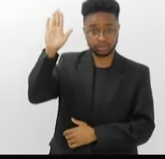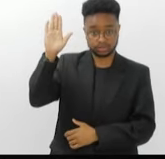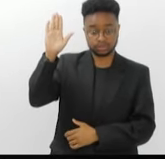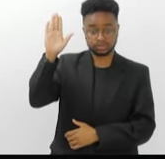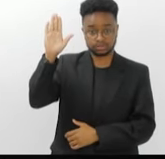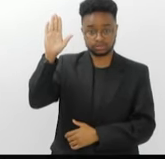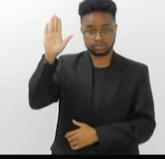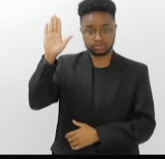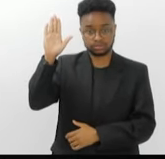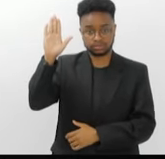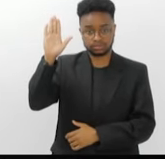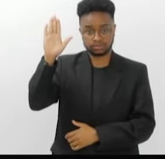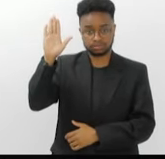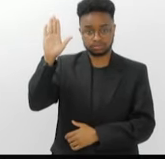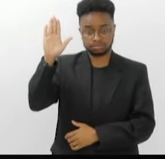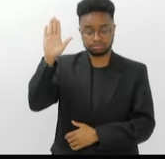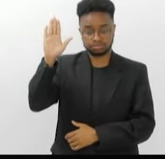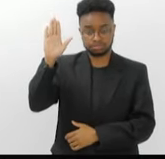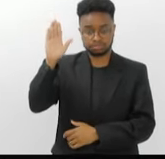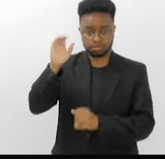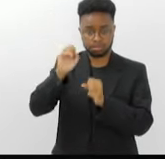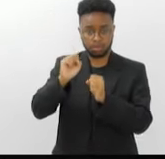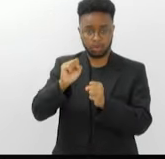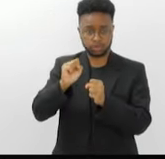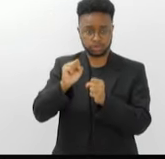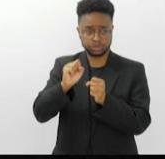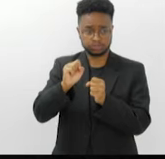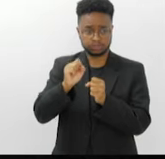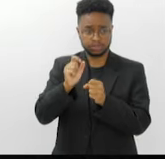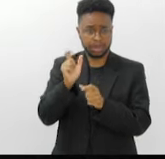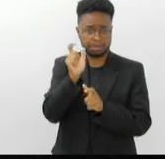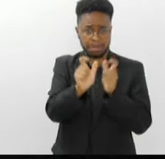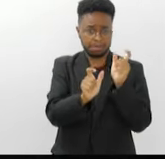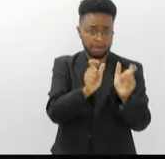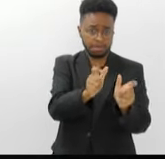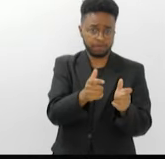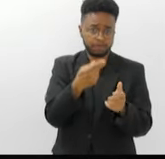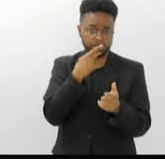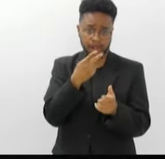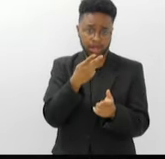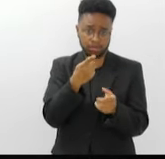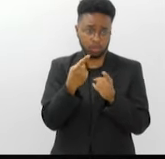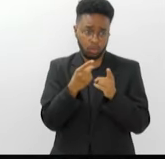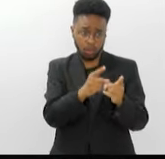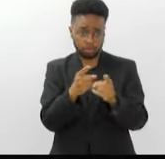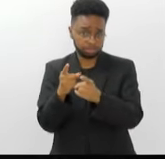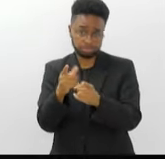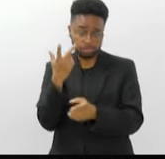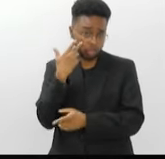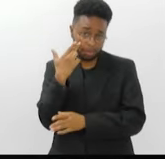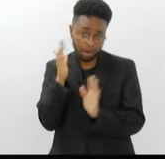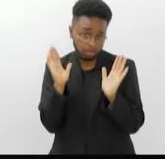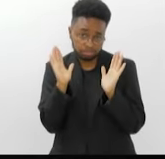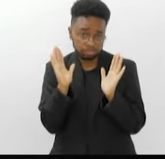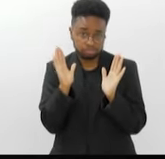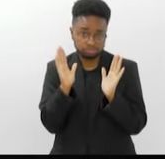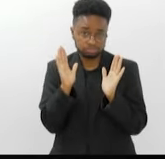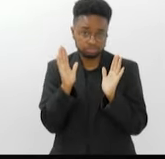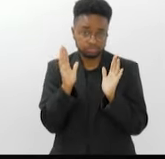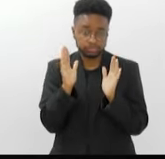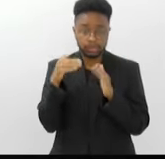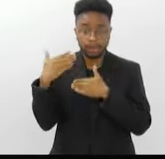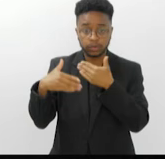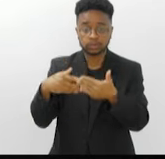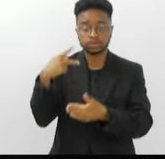deve criticar o outro, evidentemente, isso faz parte do processo político. Um critica o outro. Mas